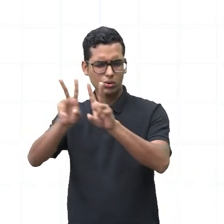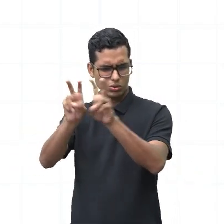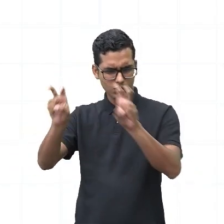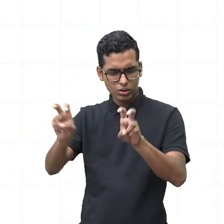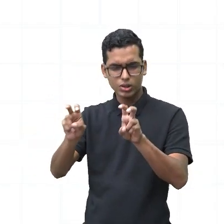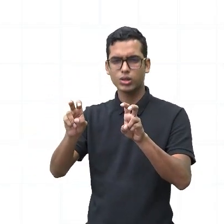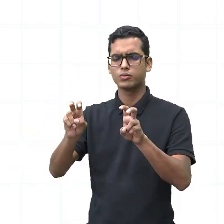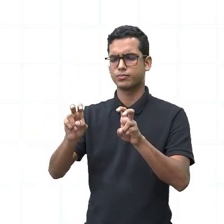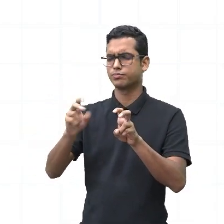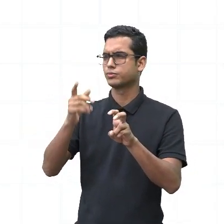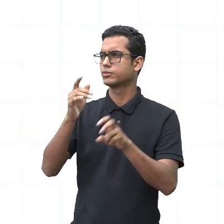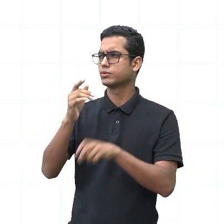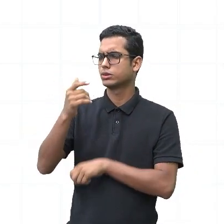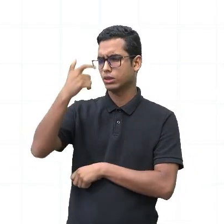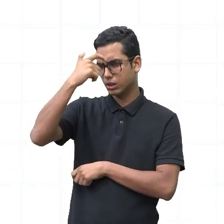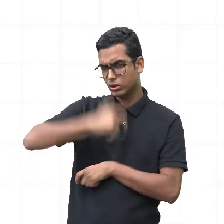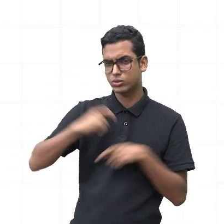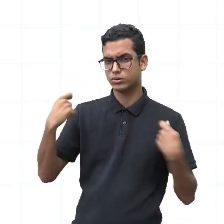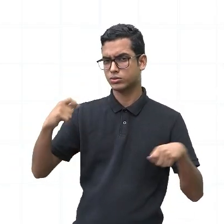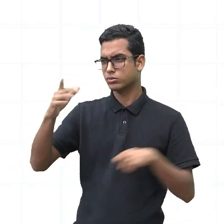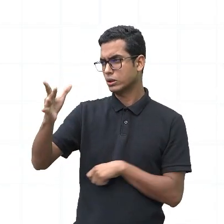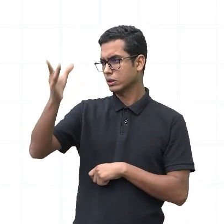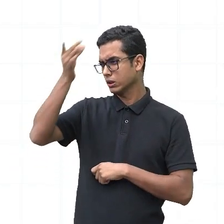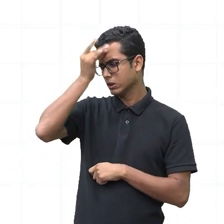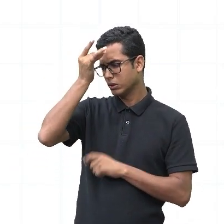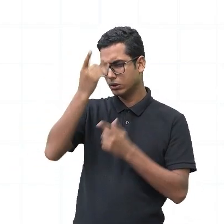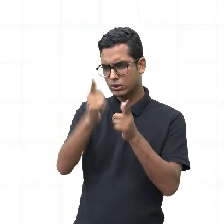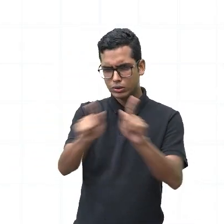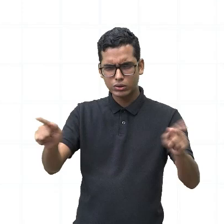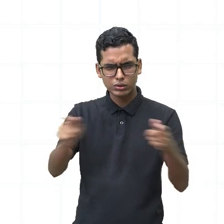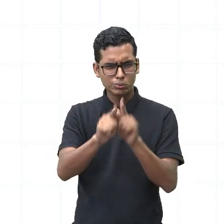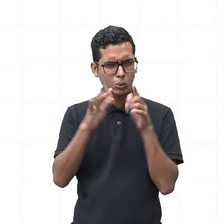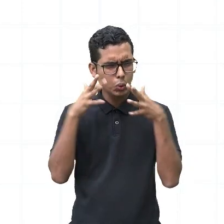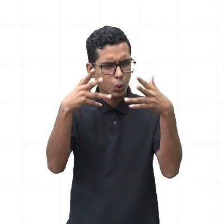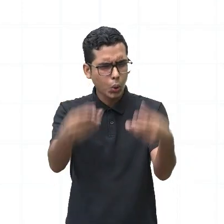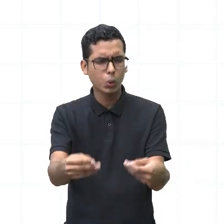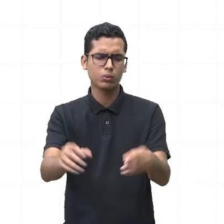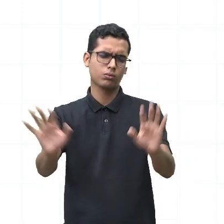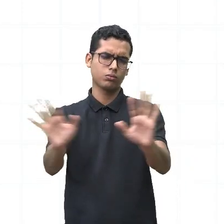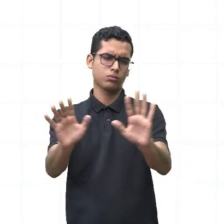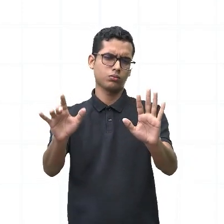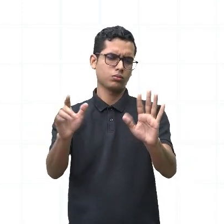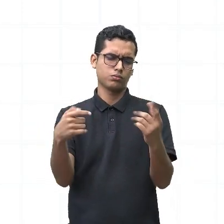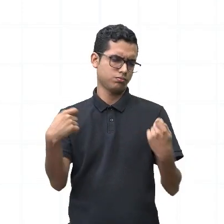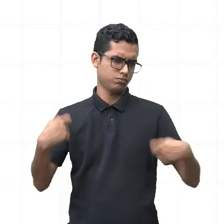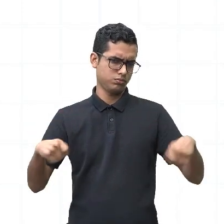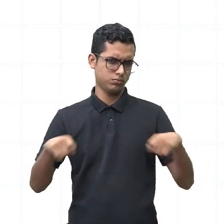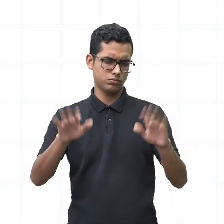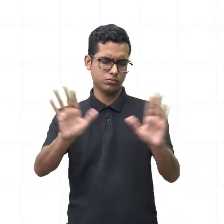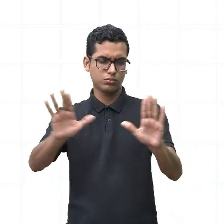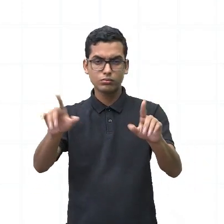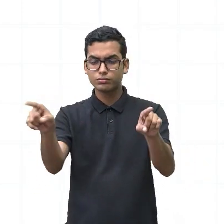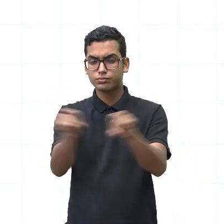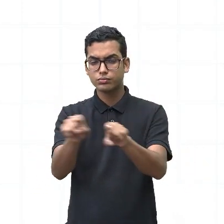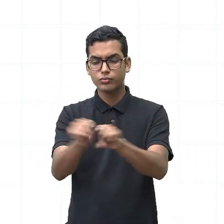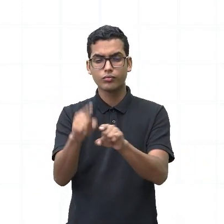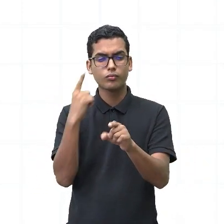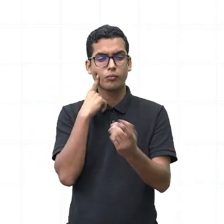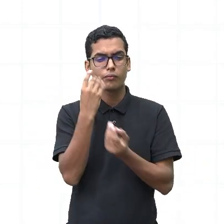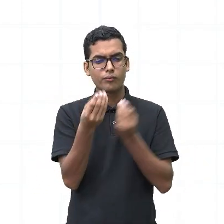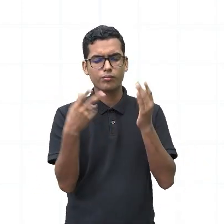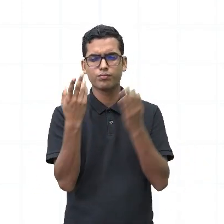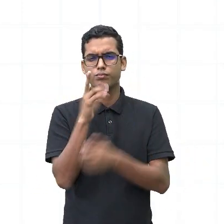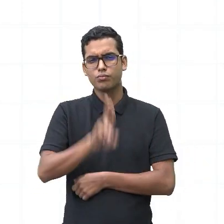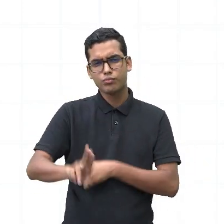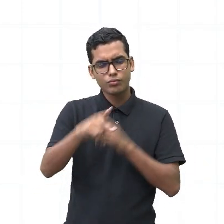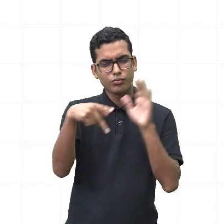vou aprender, memorizar, tipo a gramática. Não, você só tem que saber como trabalhar essas marcas tipográficas para